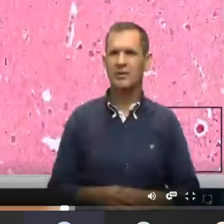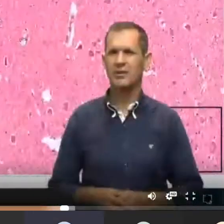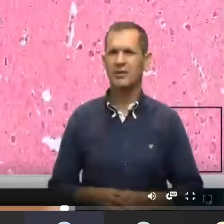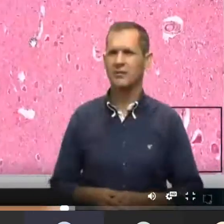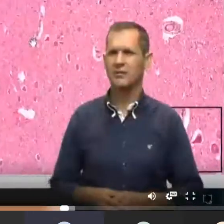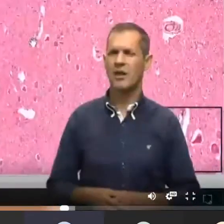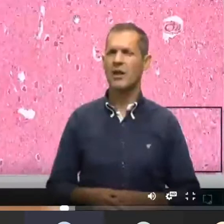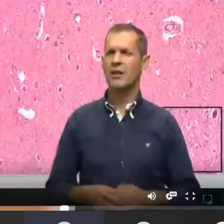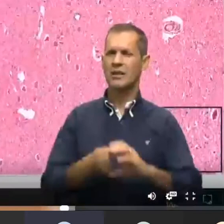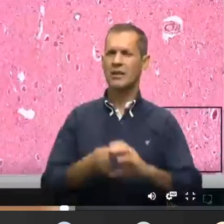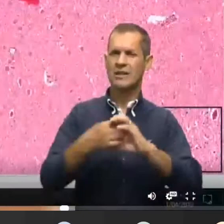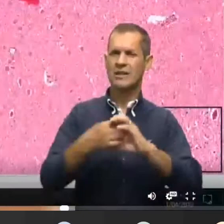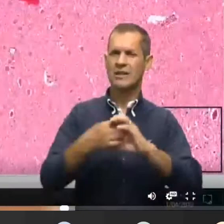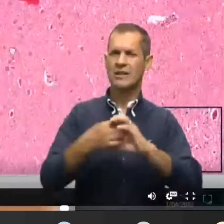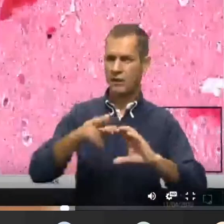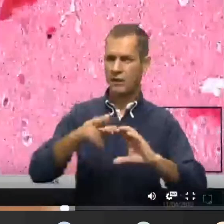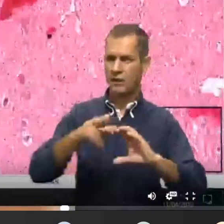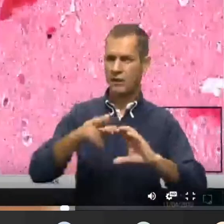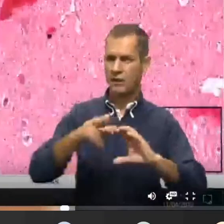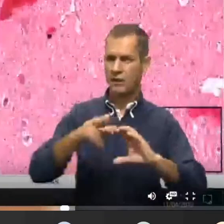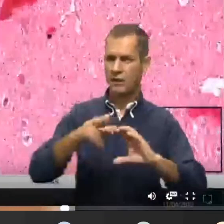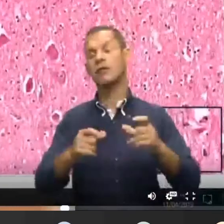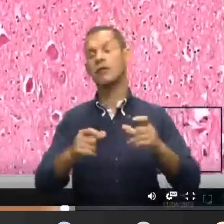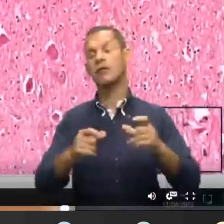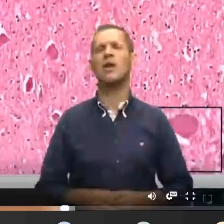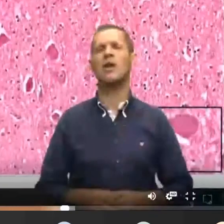Professora, você tá muda.